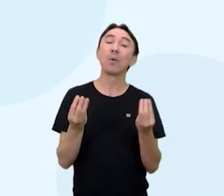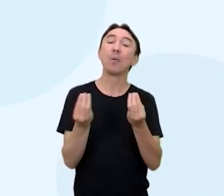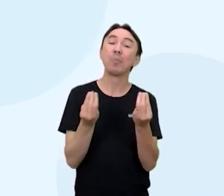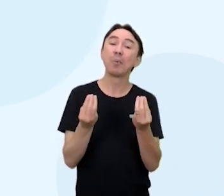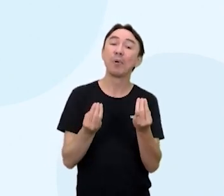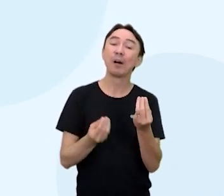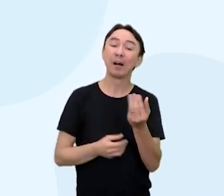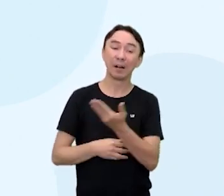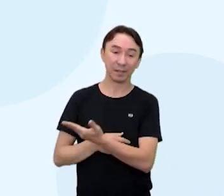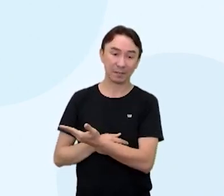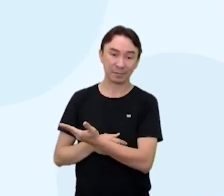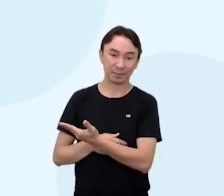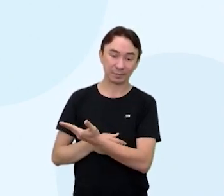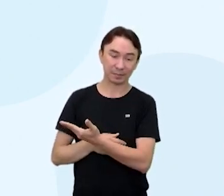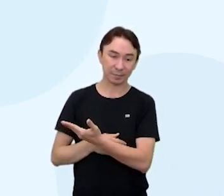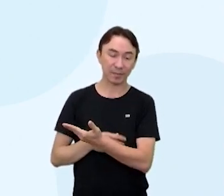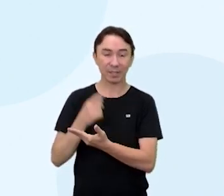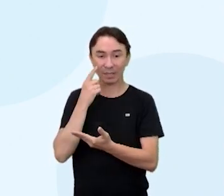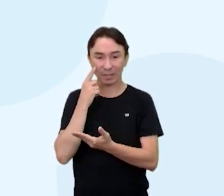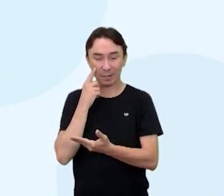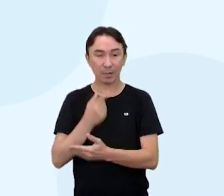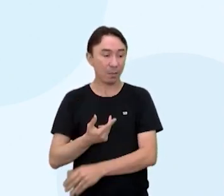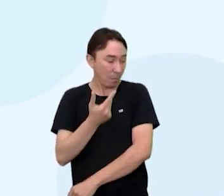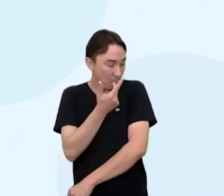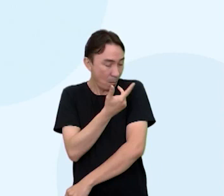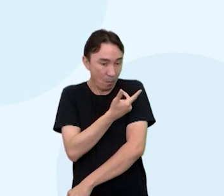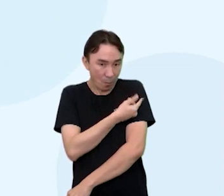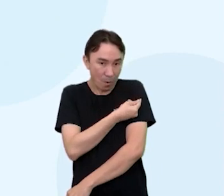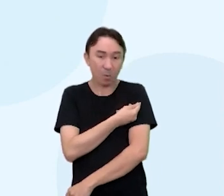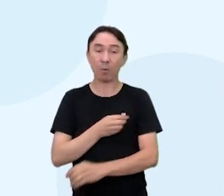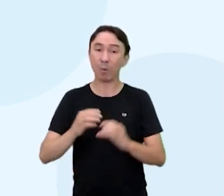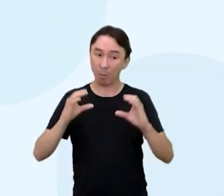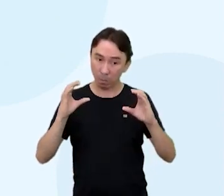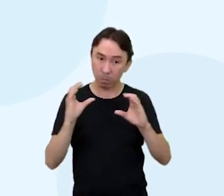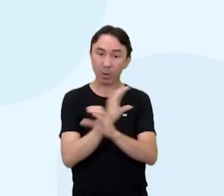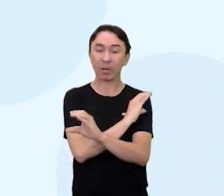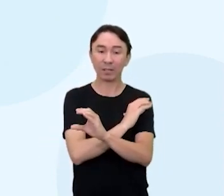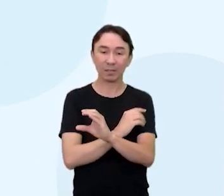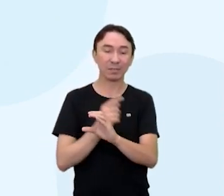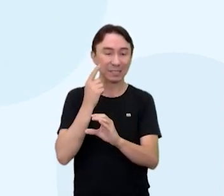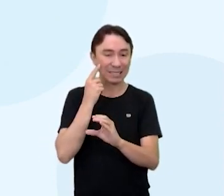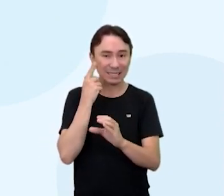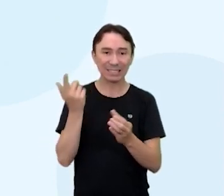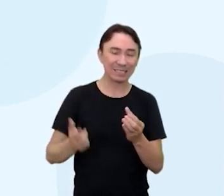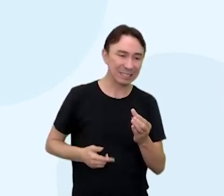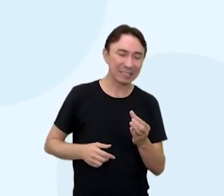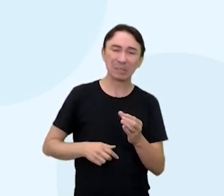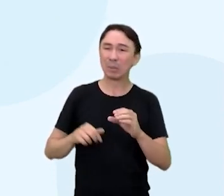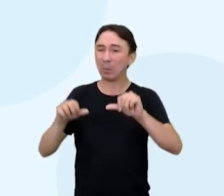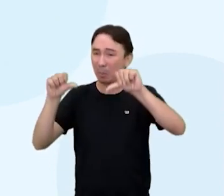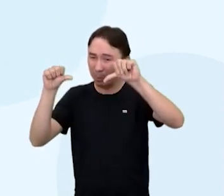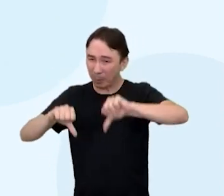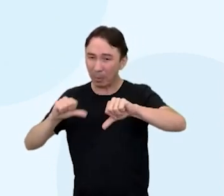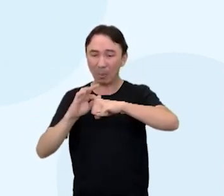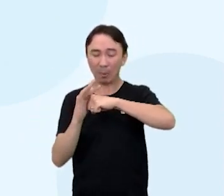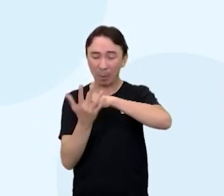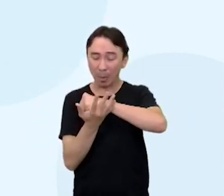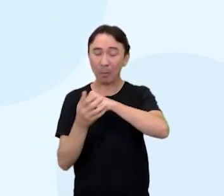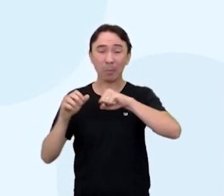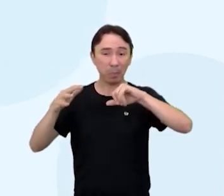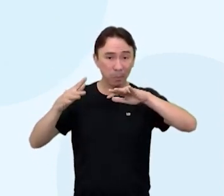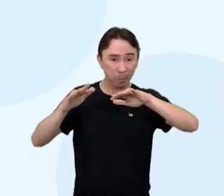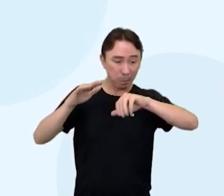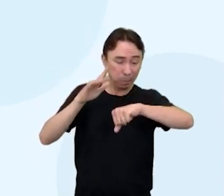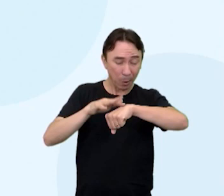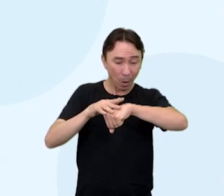Imunização completa evita casos graves provocados pela variante Omicron. Ou seja, temos ciência sendo tratada aqui. A gente pode falar que tem alguma